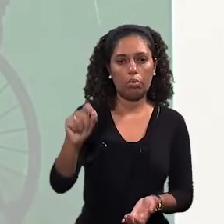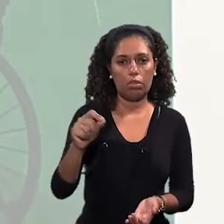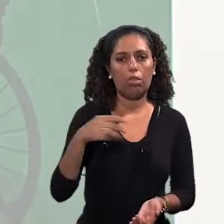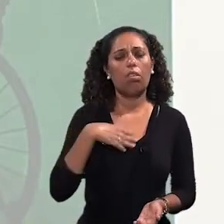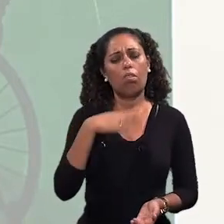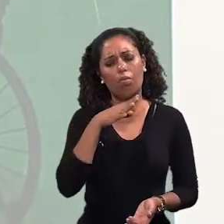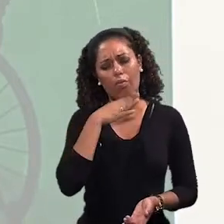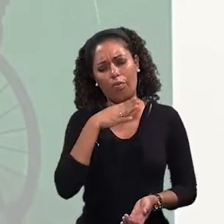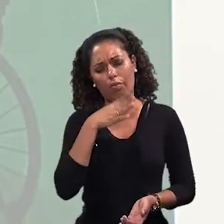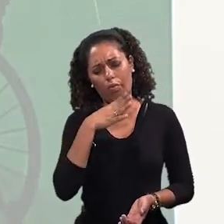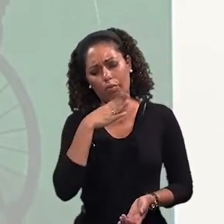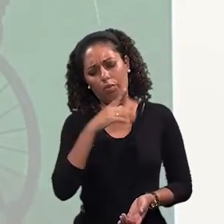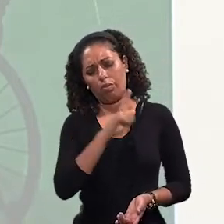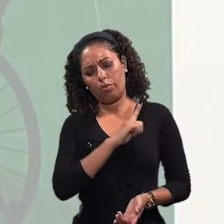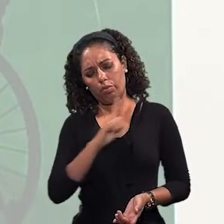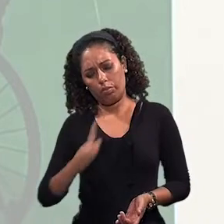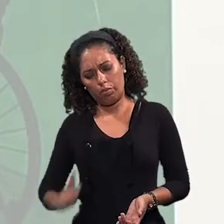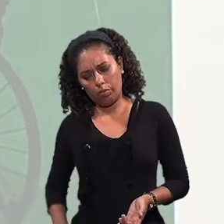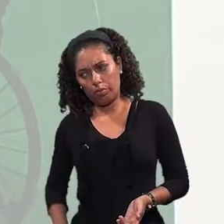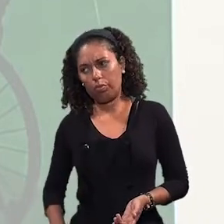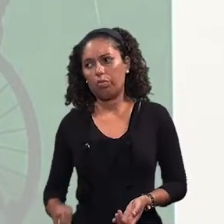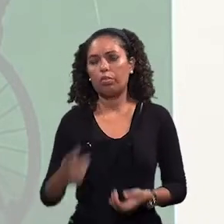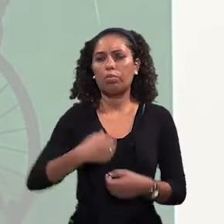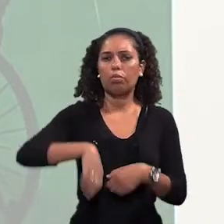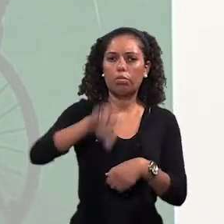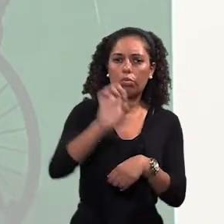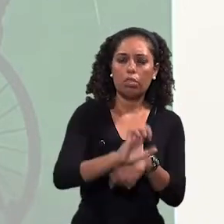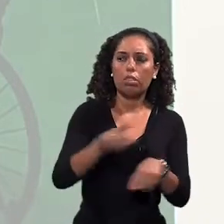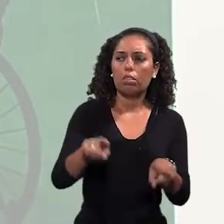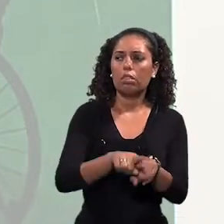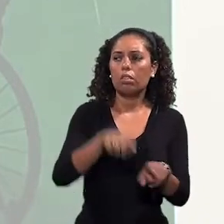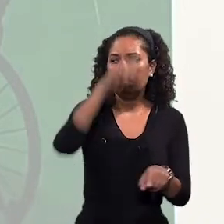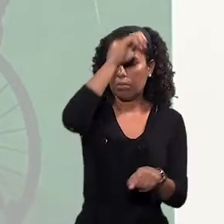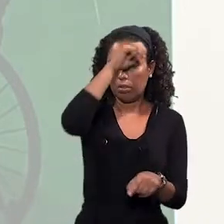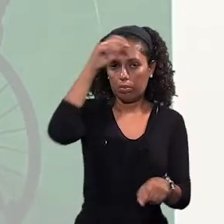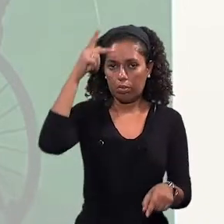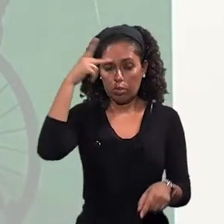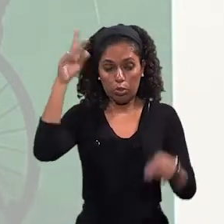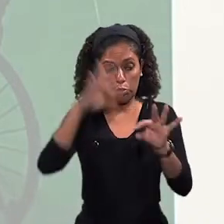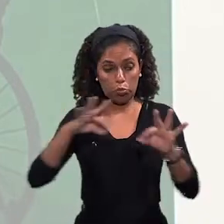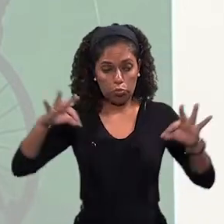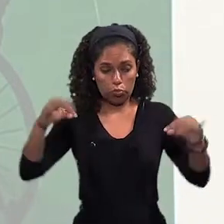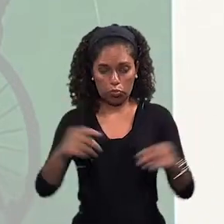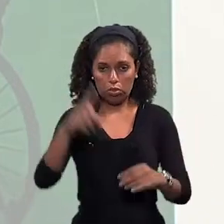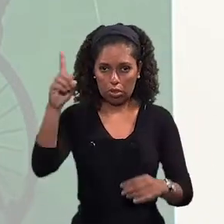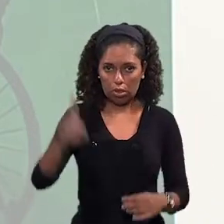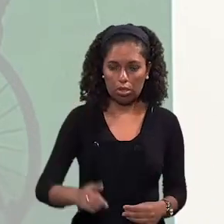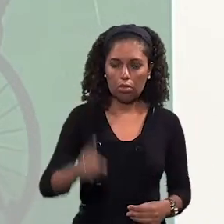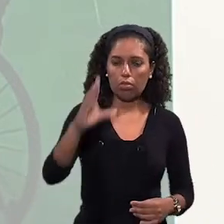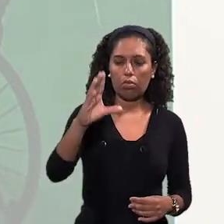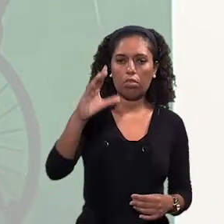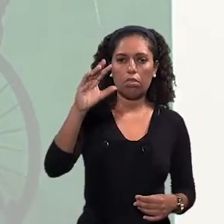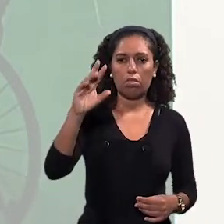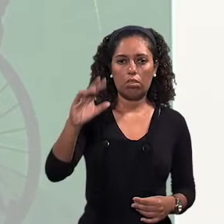máquina municipal, eu conheço a máquina estadual. Ambas as áreas de defesa civil